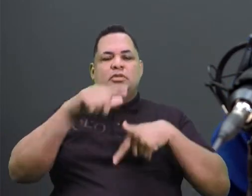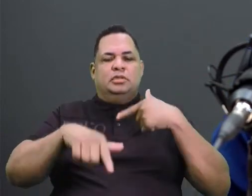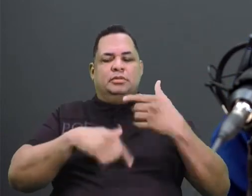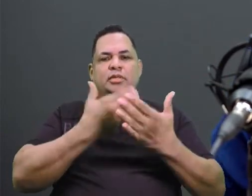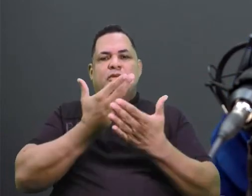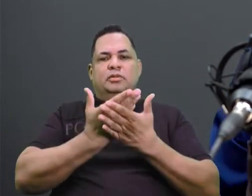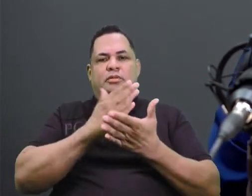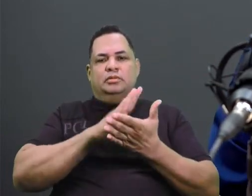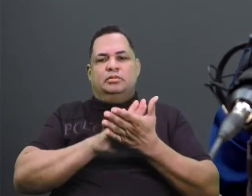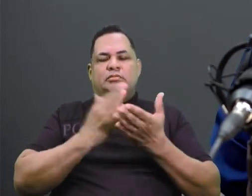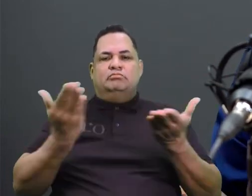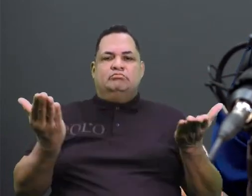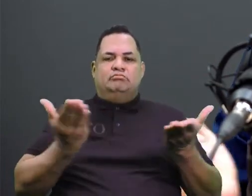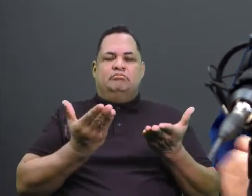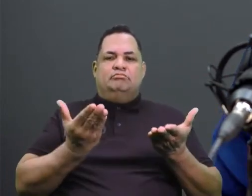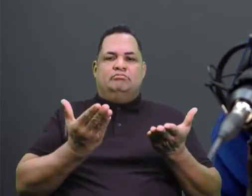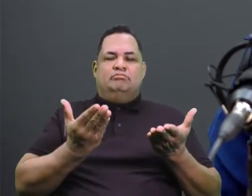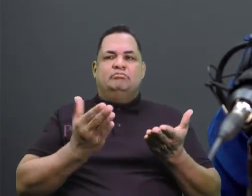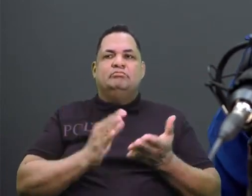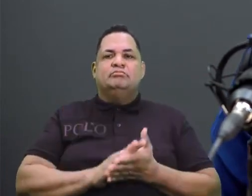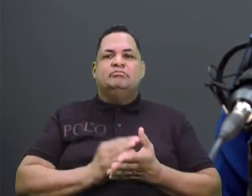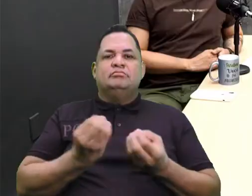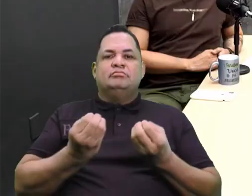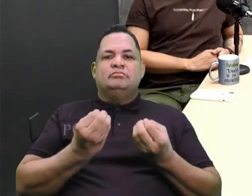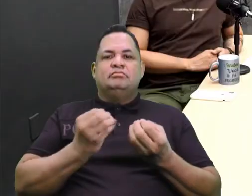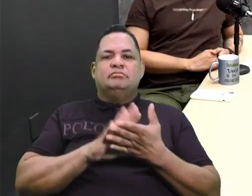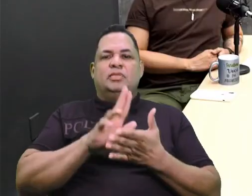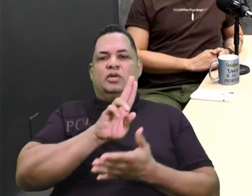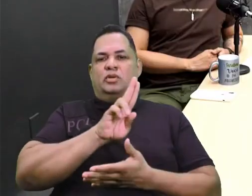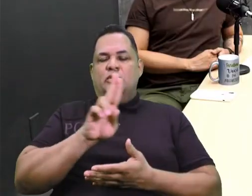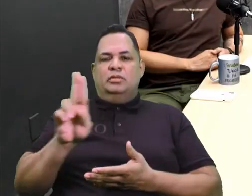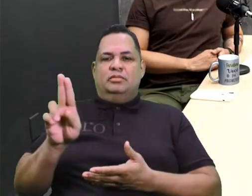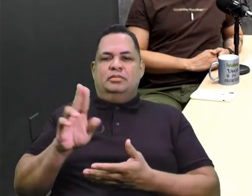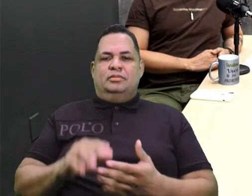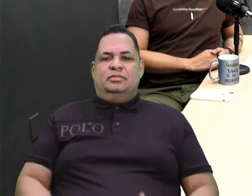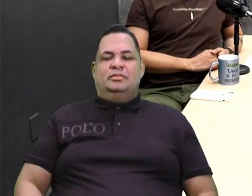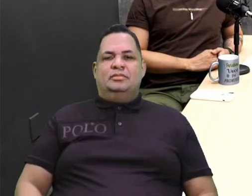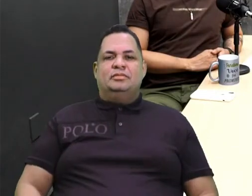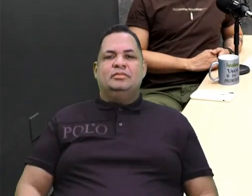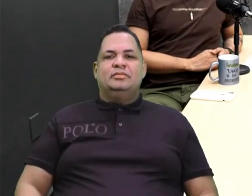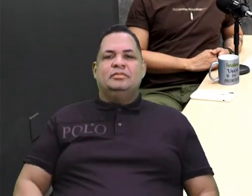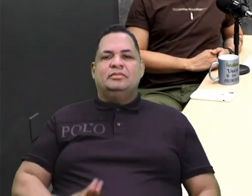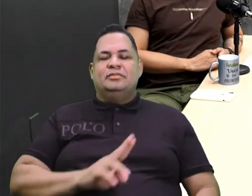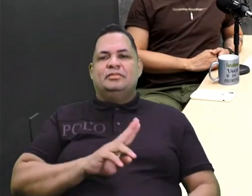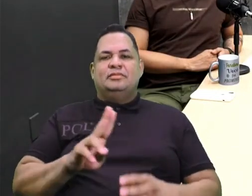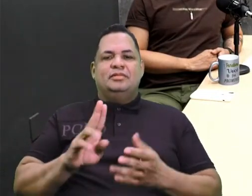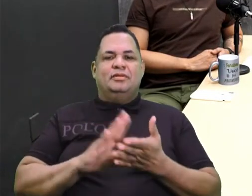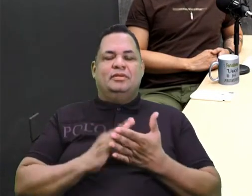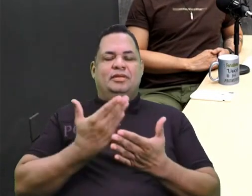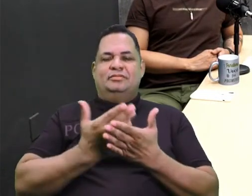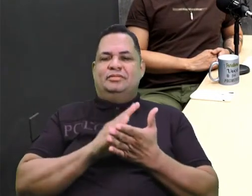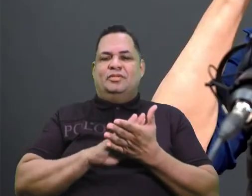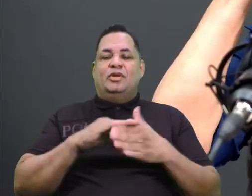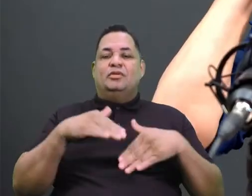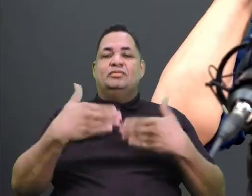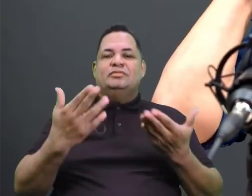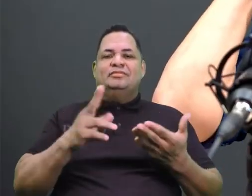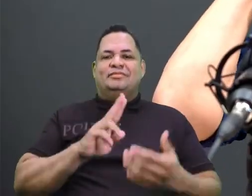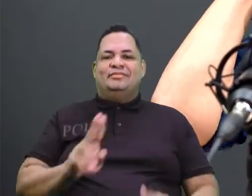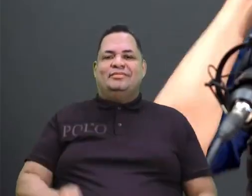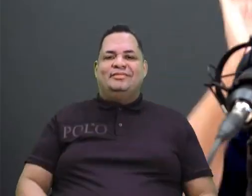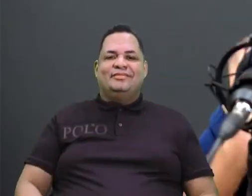atuar mesmo, porque como eu não tenho formação... Como é que era mesmo o nome, professora, daquela época? Não era intérprete. Era. Para o nome correto daquela